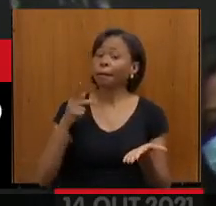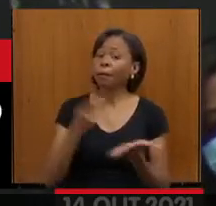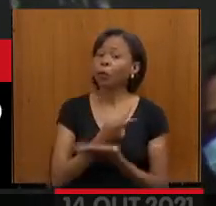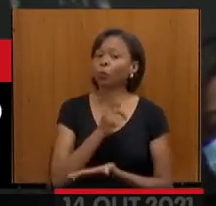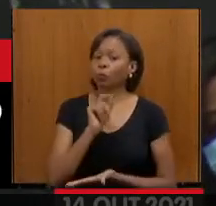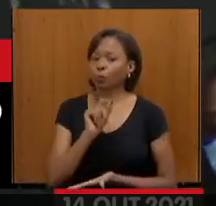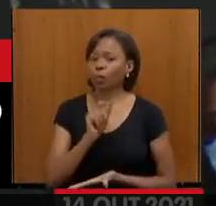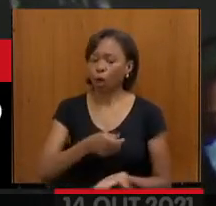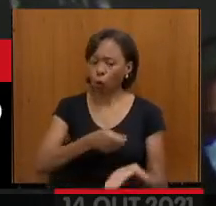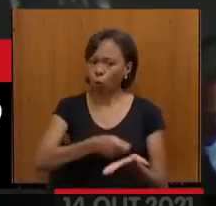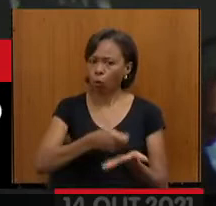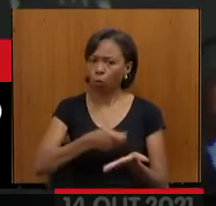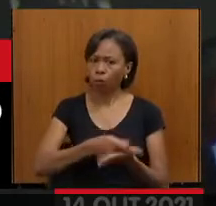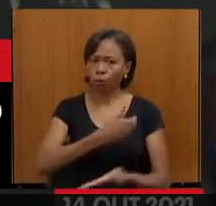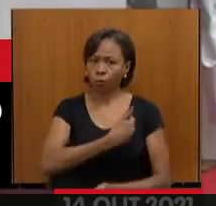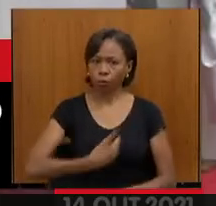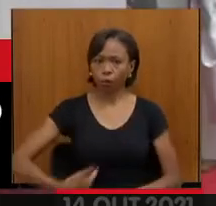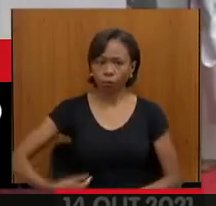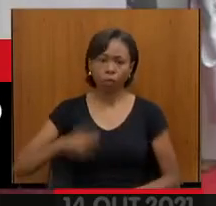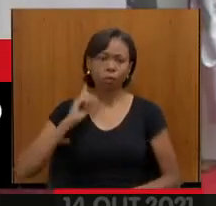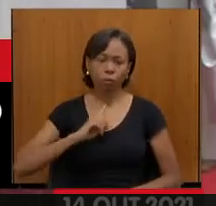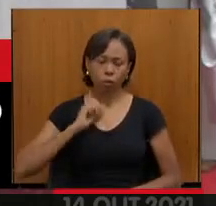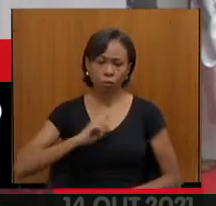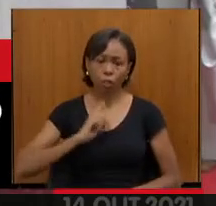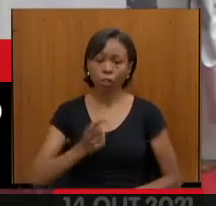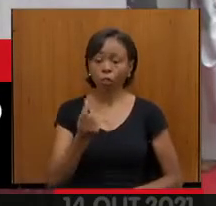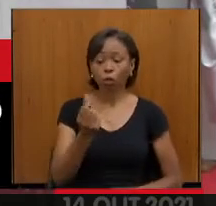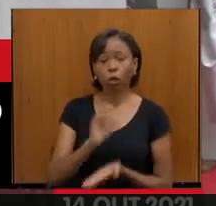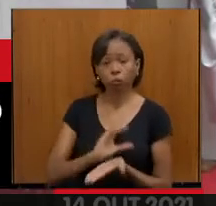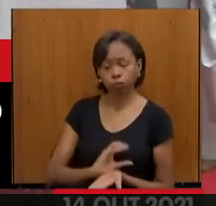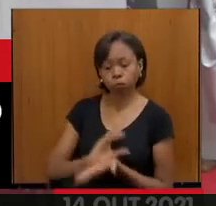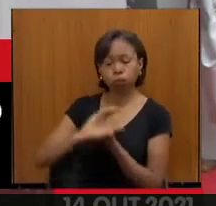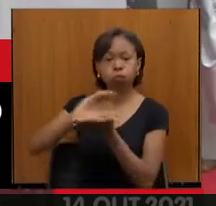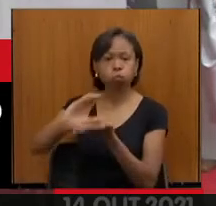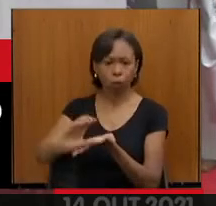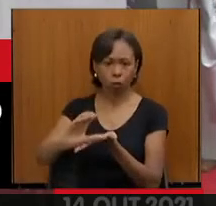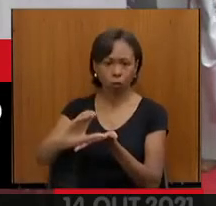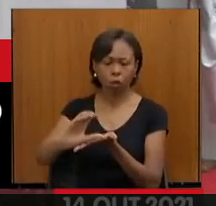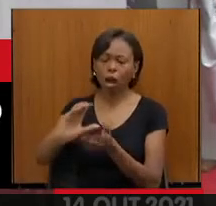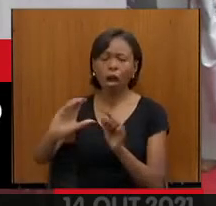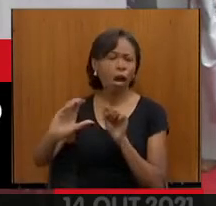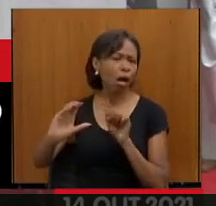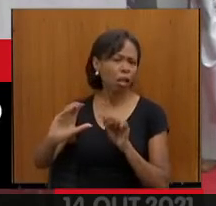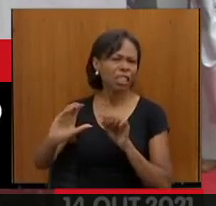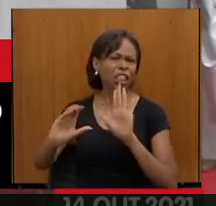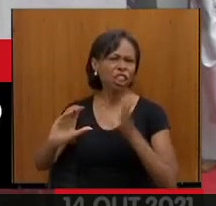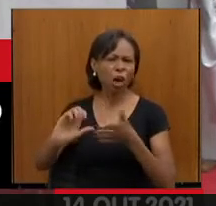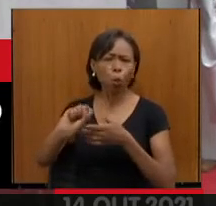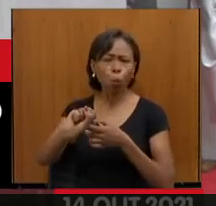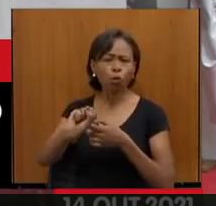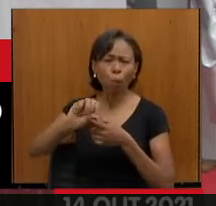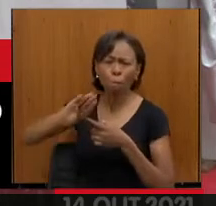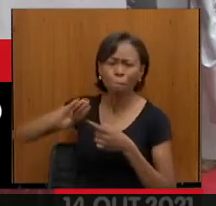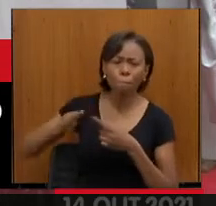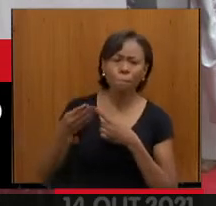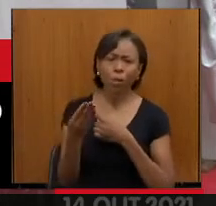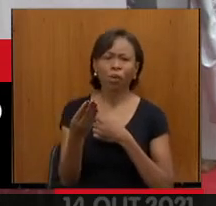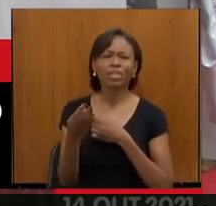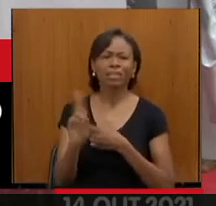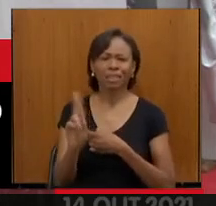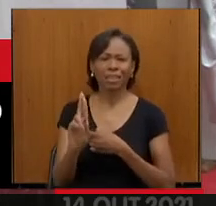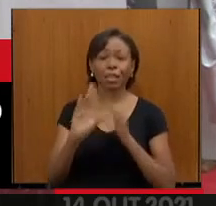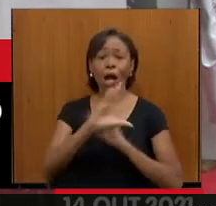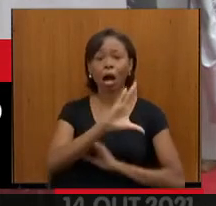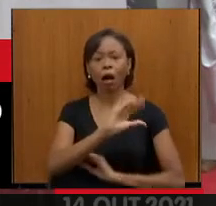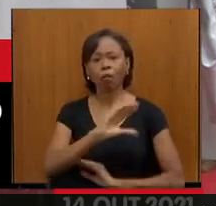Estado o repasse dos recursos que já estavam na casa de 8 bilhões de reais